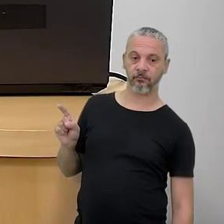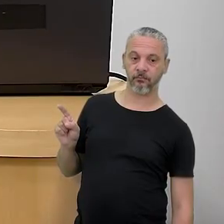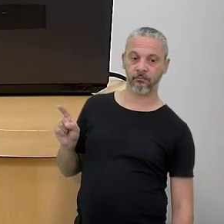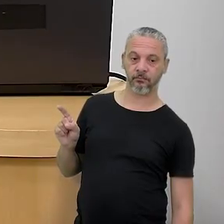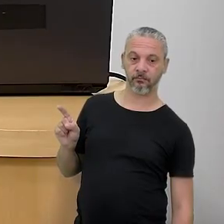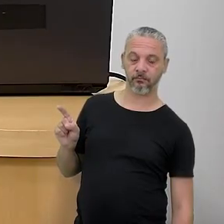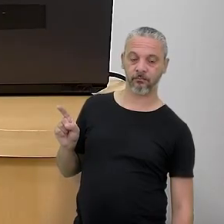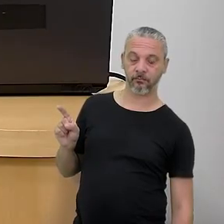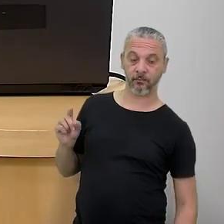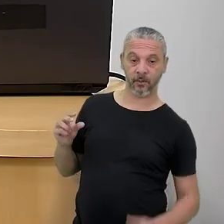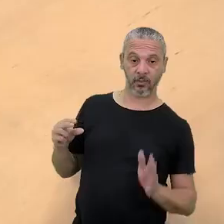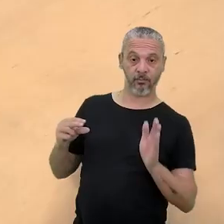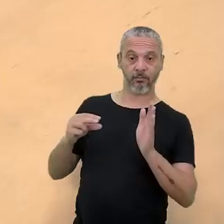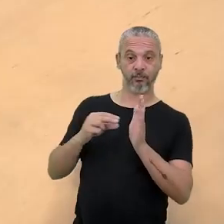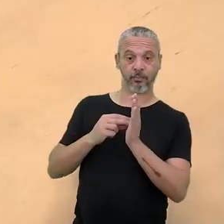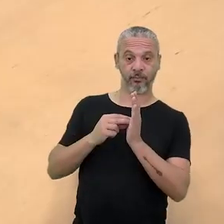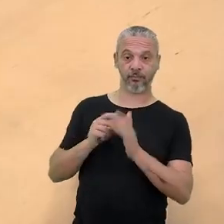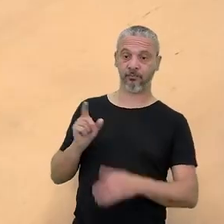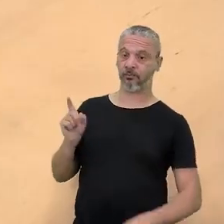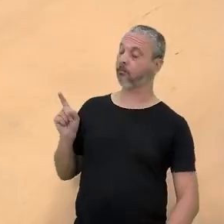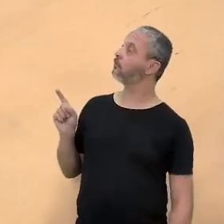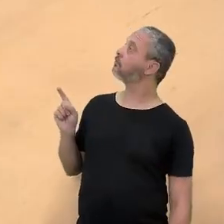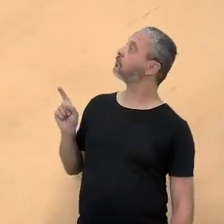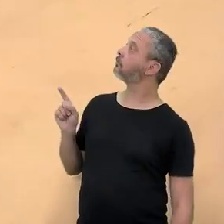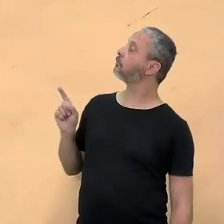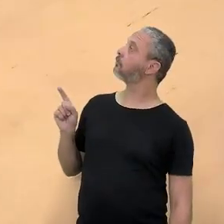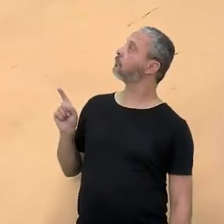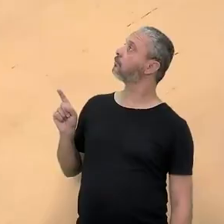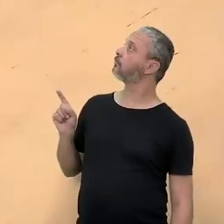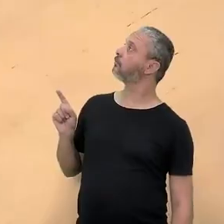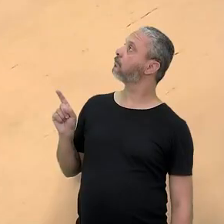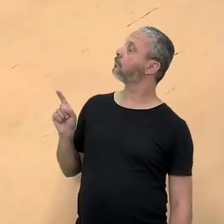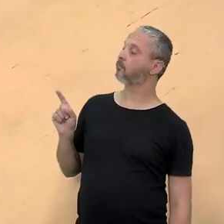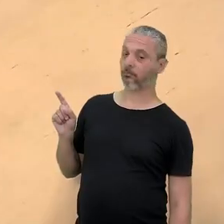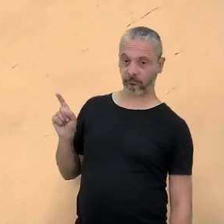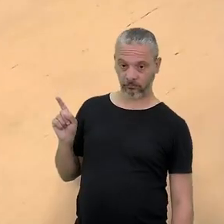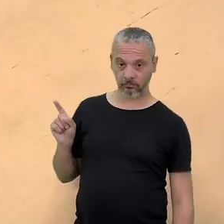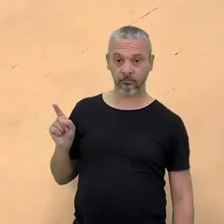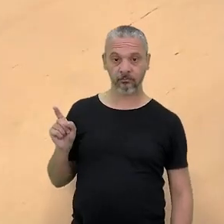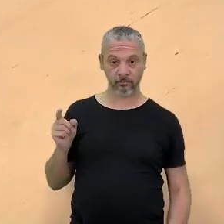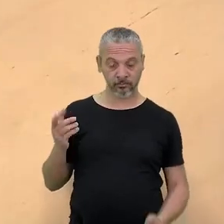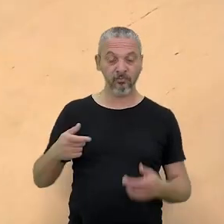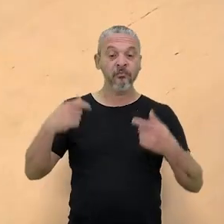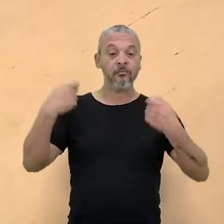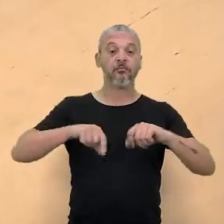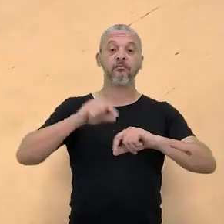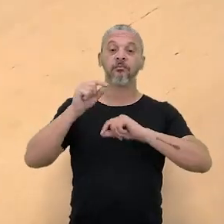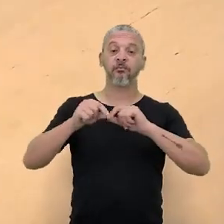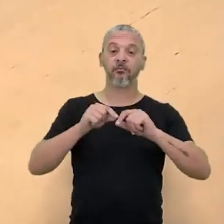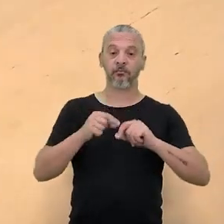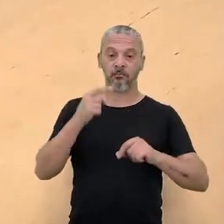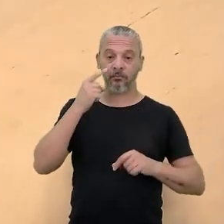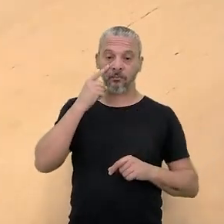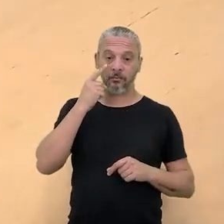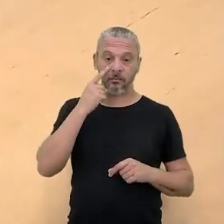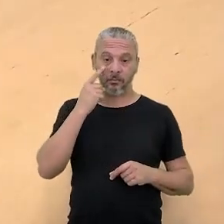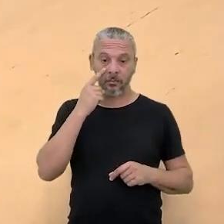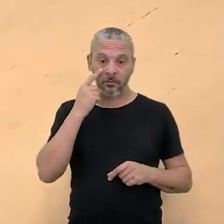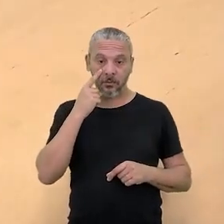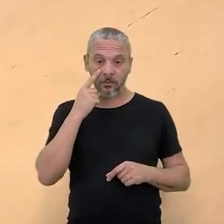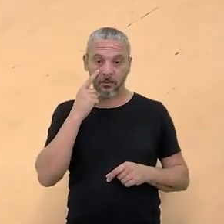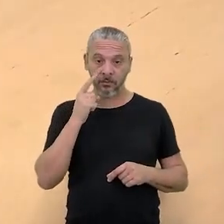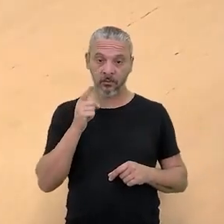Aqui, ó, eu tô colocando a minha pazinha do servomotor aqui, certo? E aí, o que eu preciso fazer? Eu